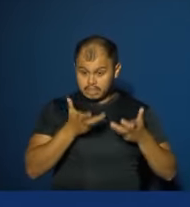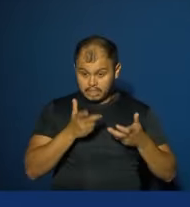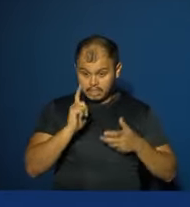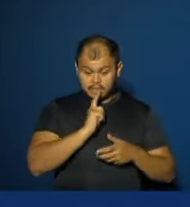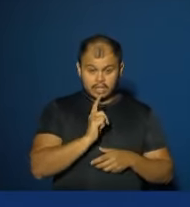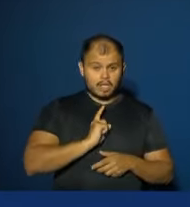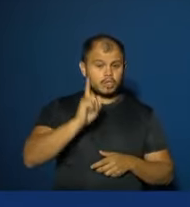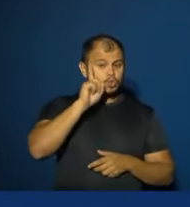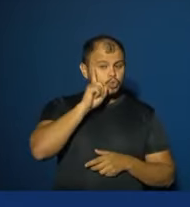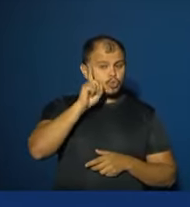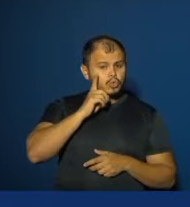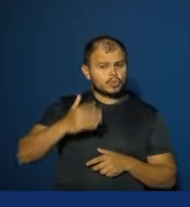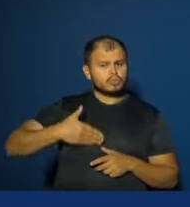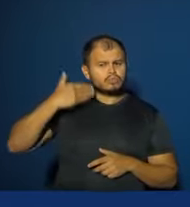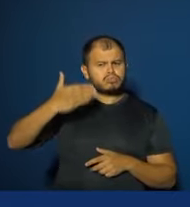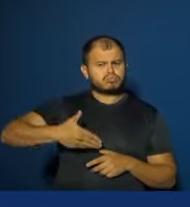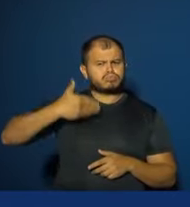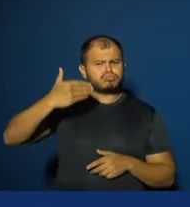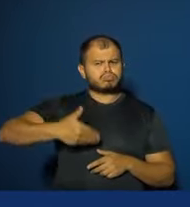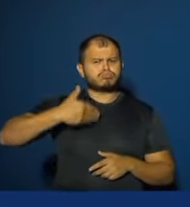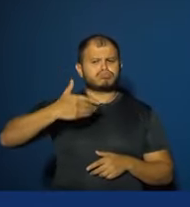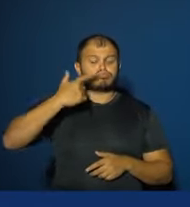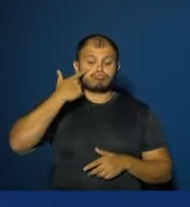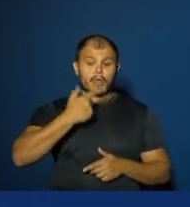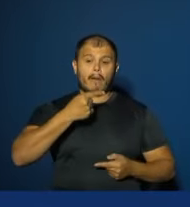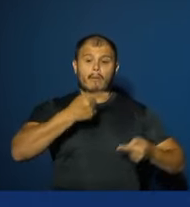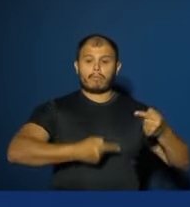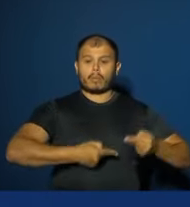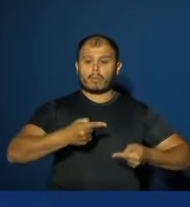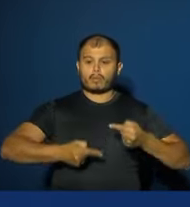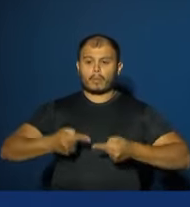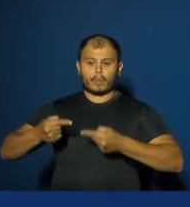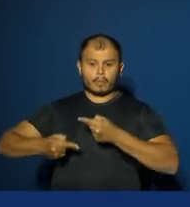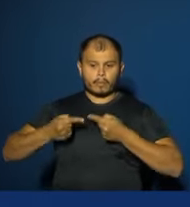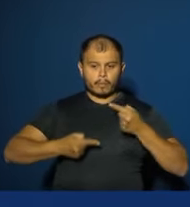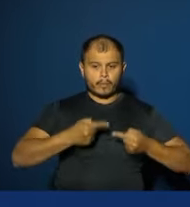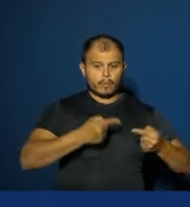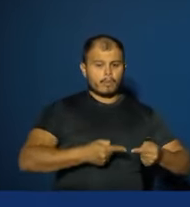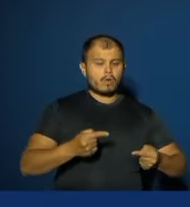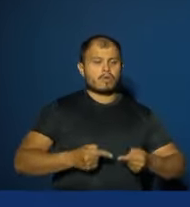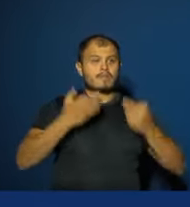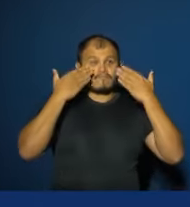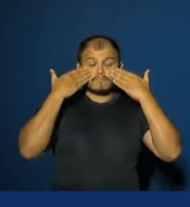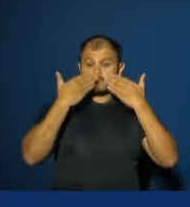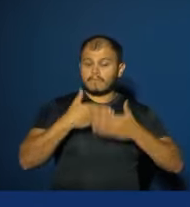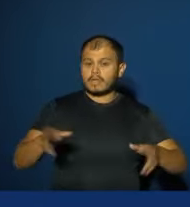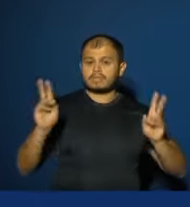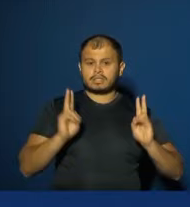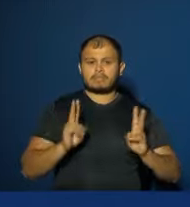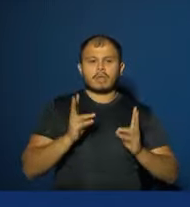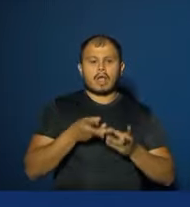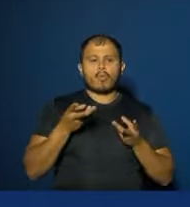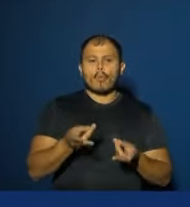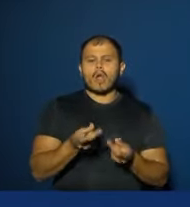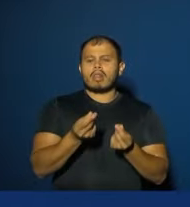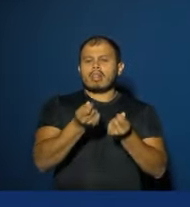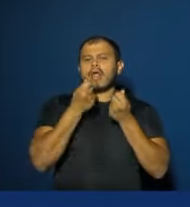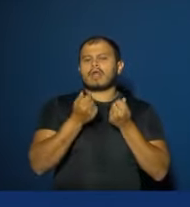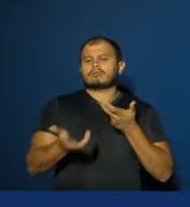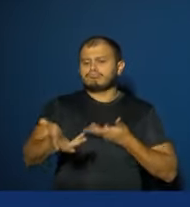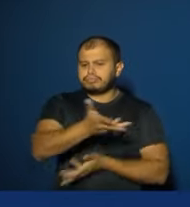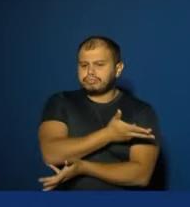cada dia colocado em debate e de forma transparente a qualidade do gasto público,